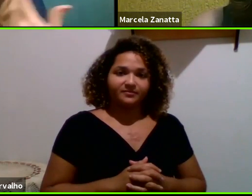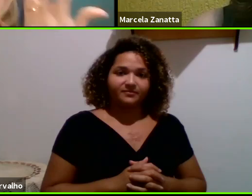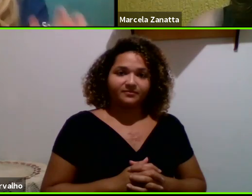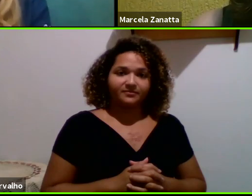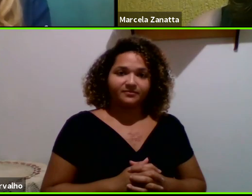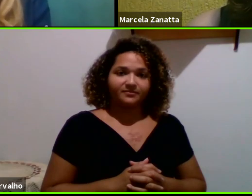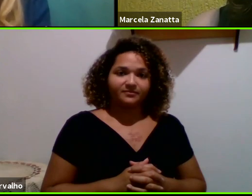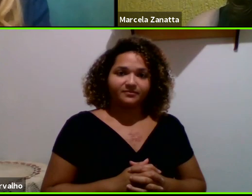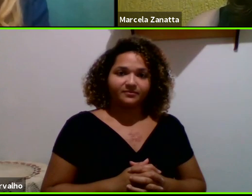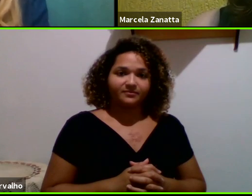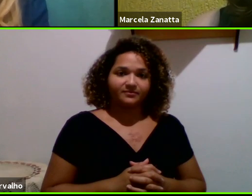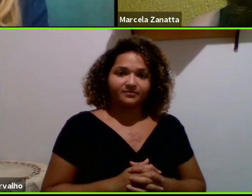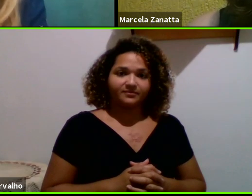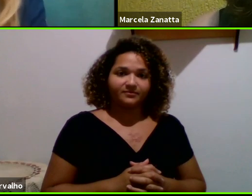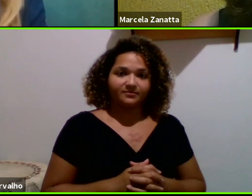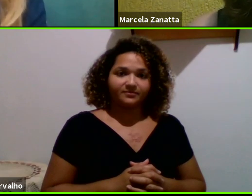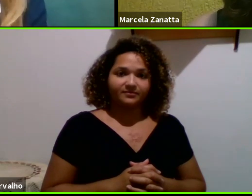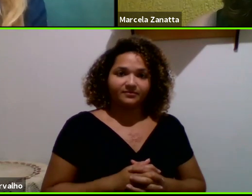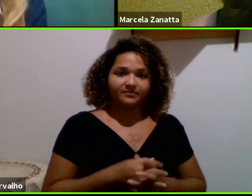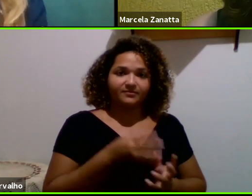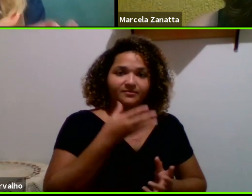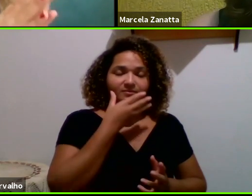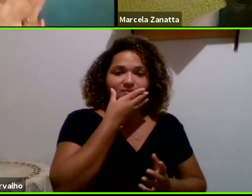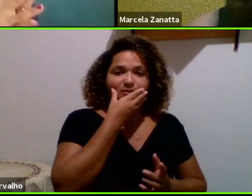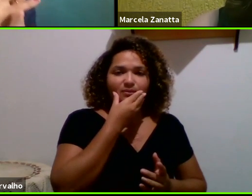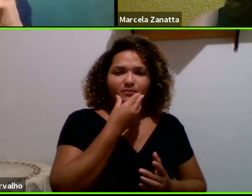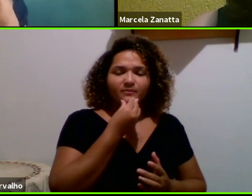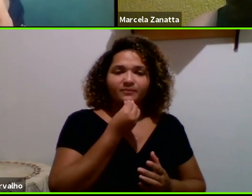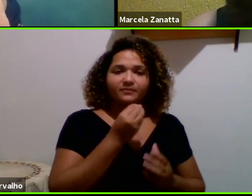e nós precisamos fazer dele ativo, né?